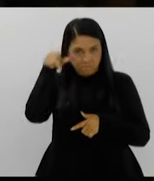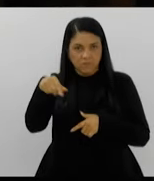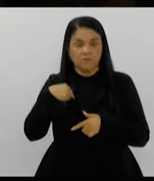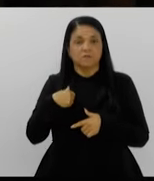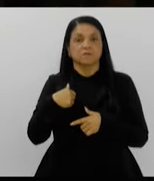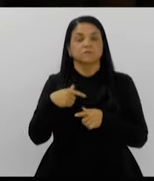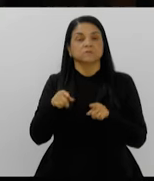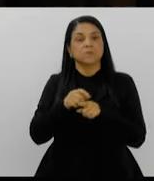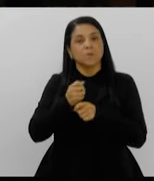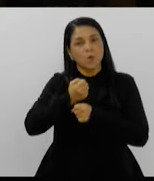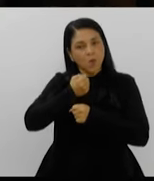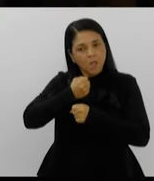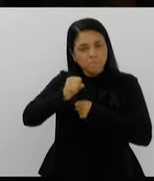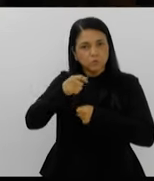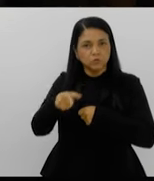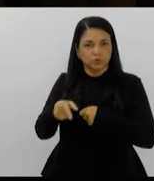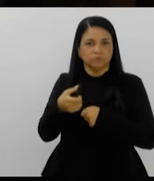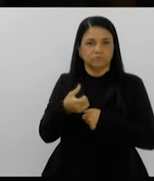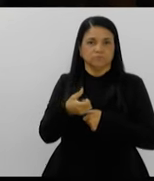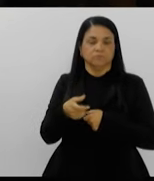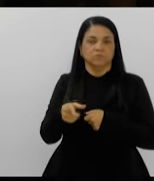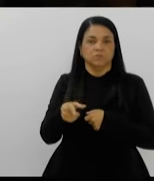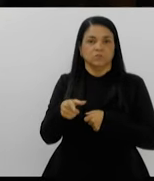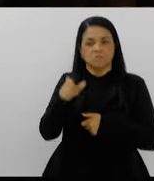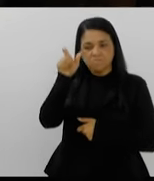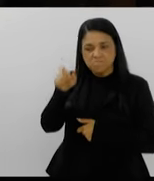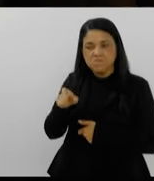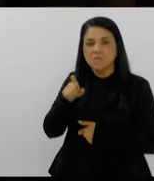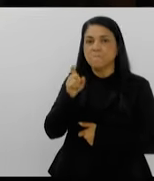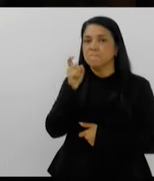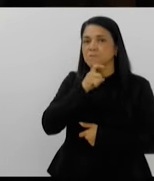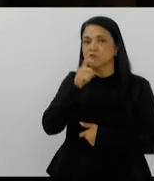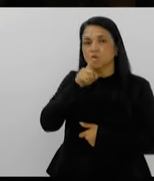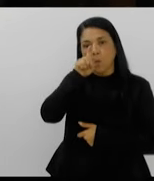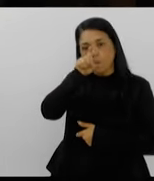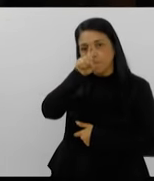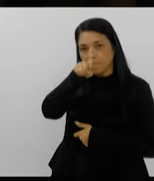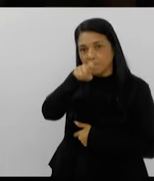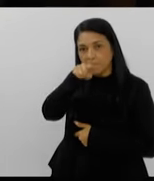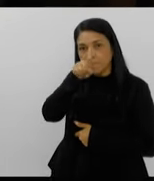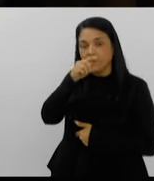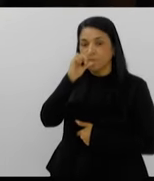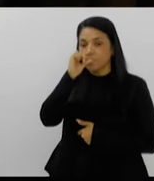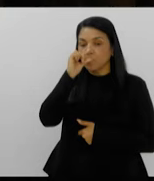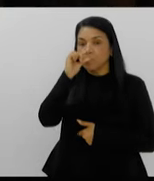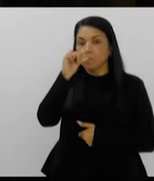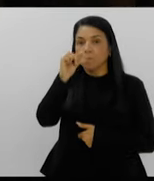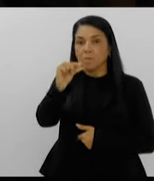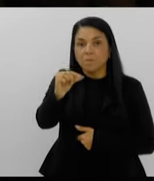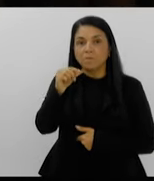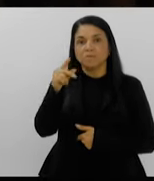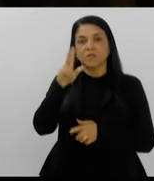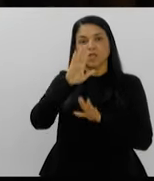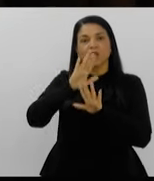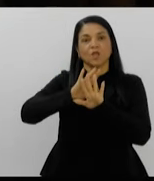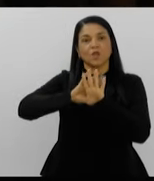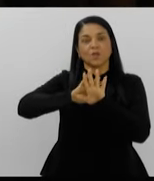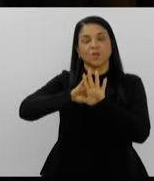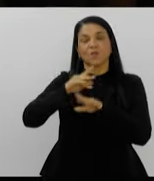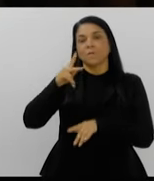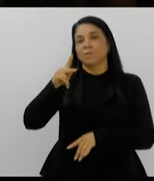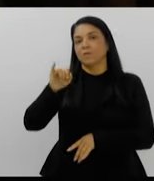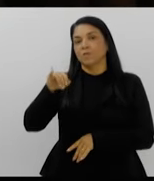o meu repúdio a esse mentiroso Pinóquio, que falou em alto e bom tom, e já vou lhe dar uma parte, deputado Poubel. Mas,